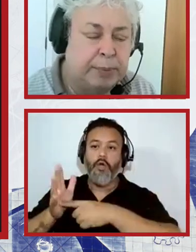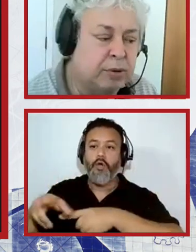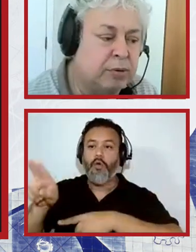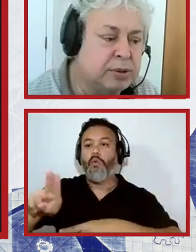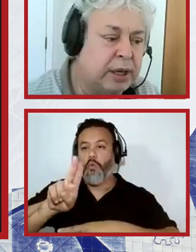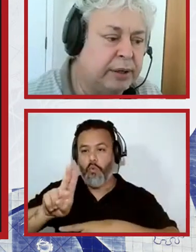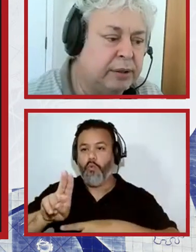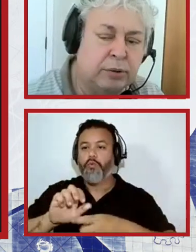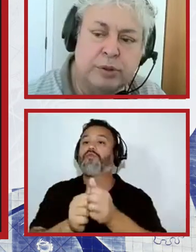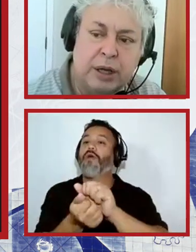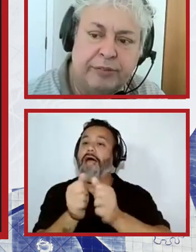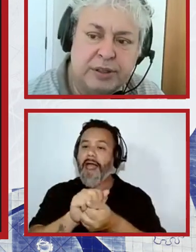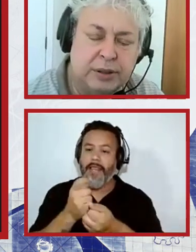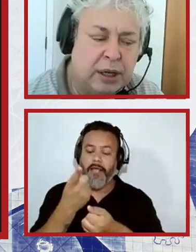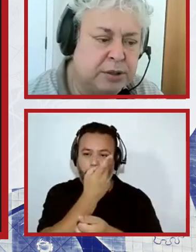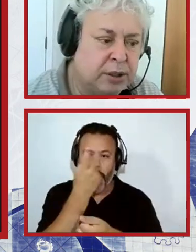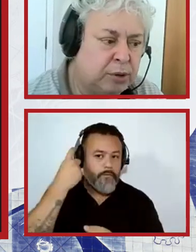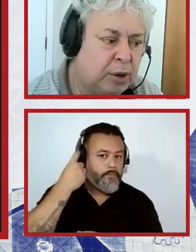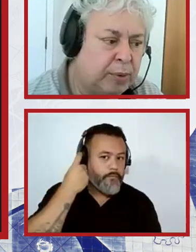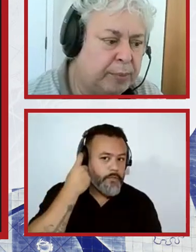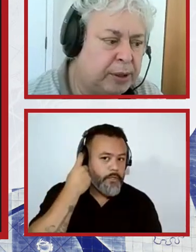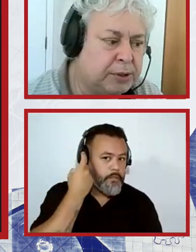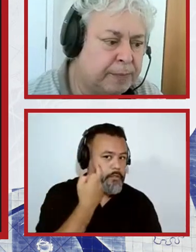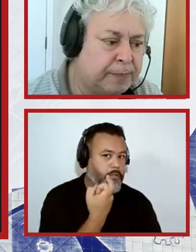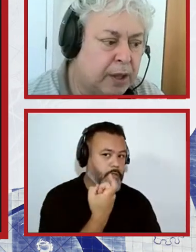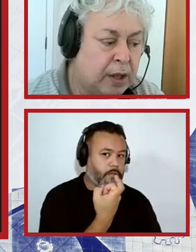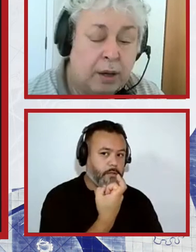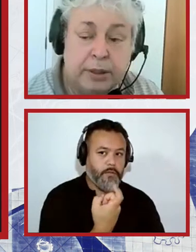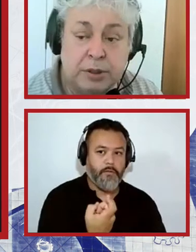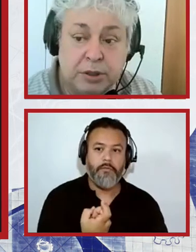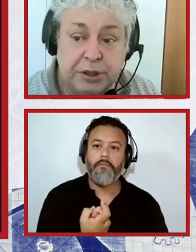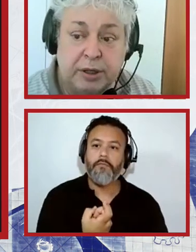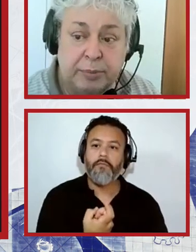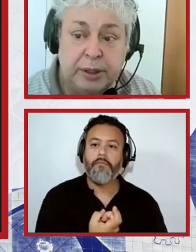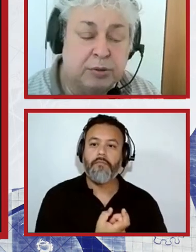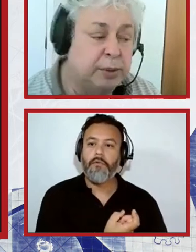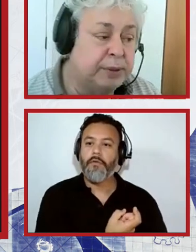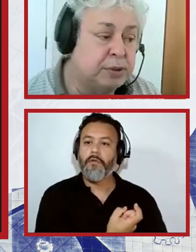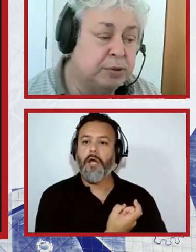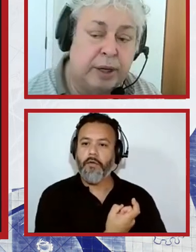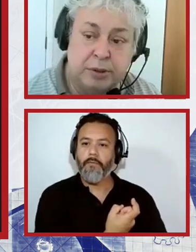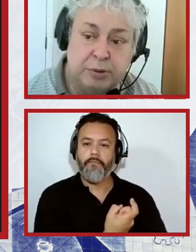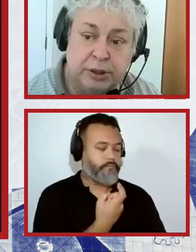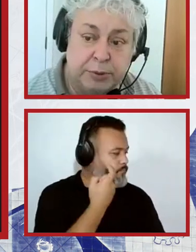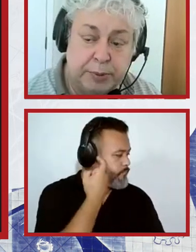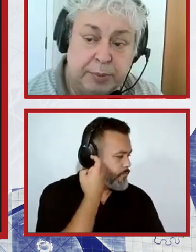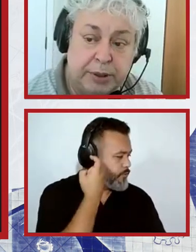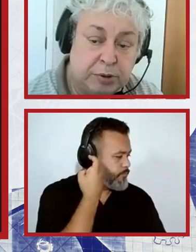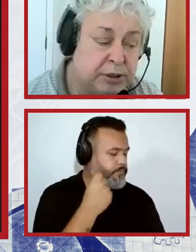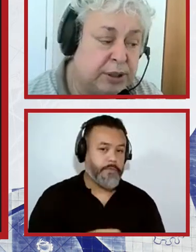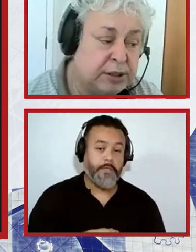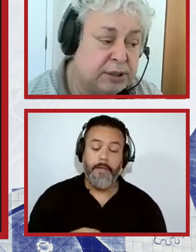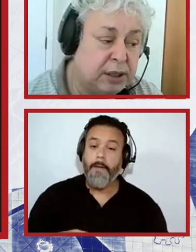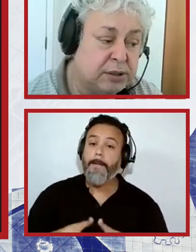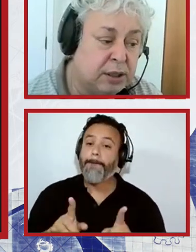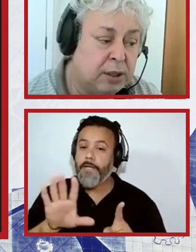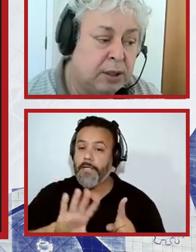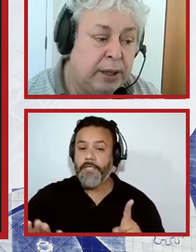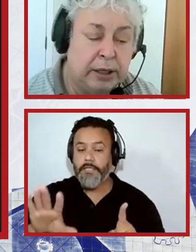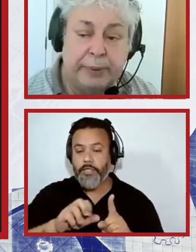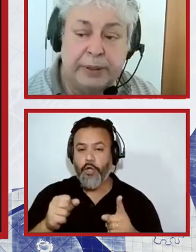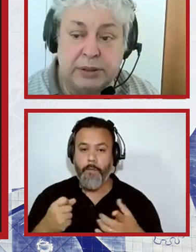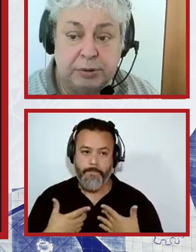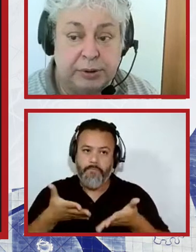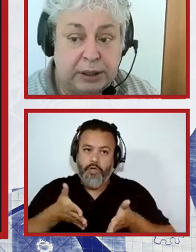adequado e essa pessoa consegue usar a universidade normalmente. Mas, geralmente, quando a pessoa é surda, especialmente surda de